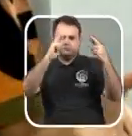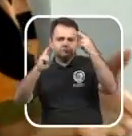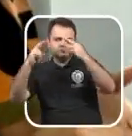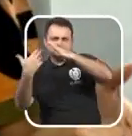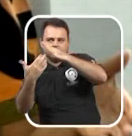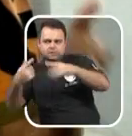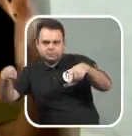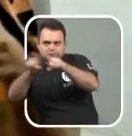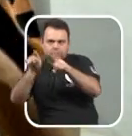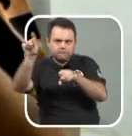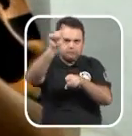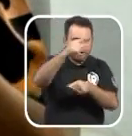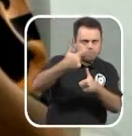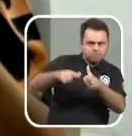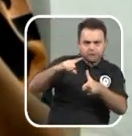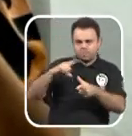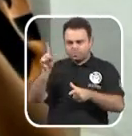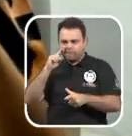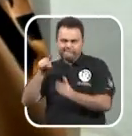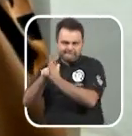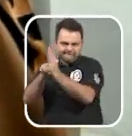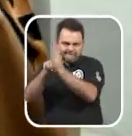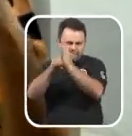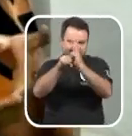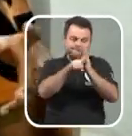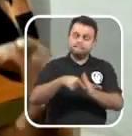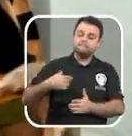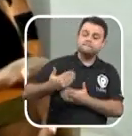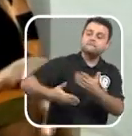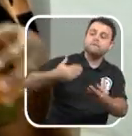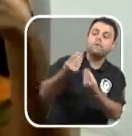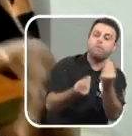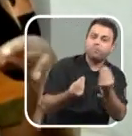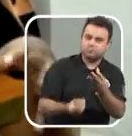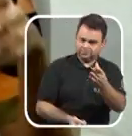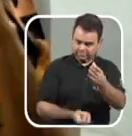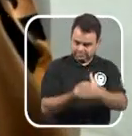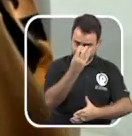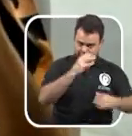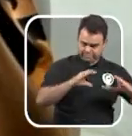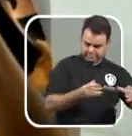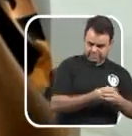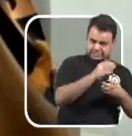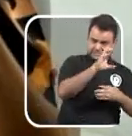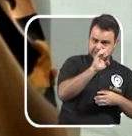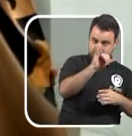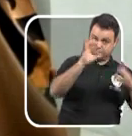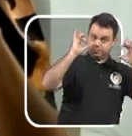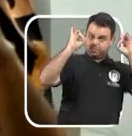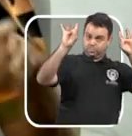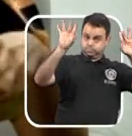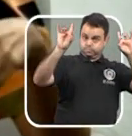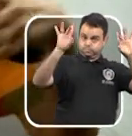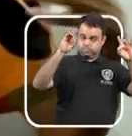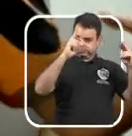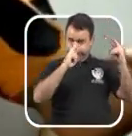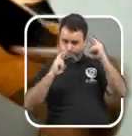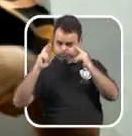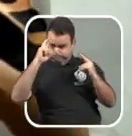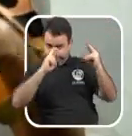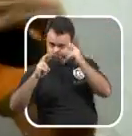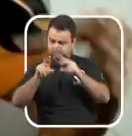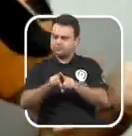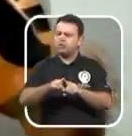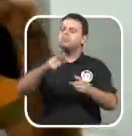próximos passos aqui no Legislativo? É a CEI ainda, a luta pela instauração dessa comissão especial de inquérito? Que